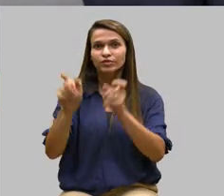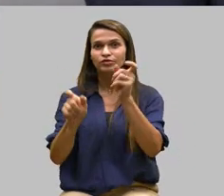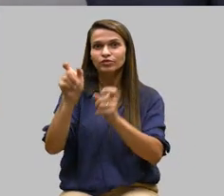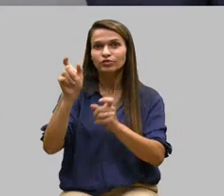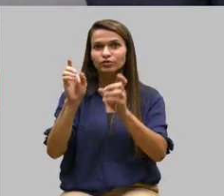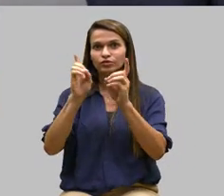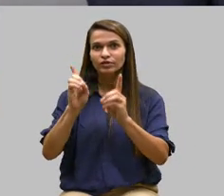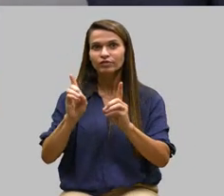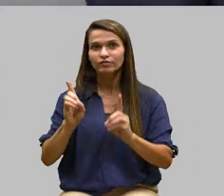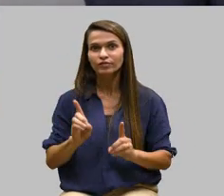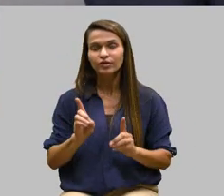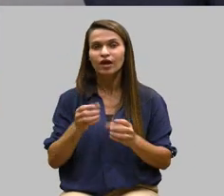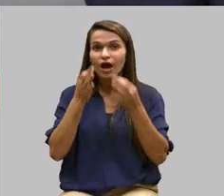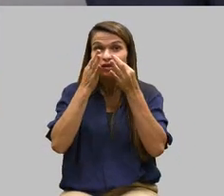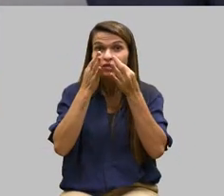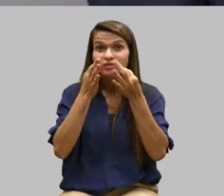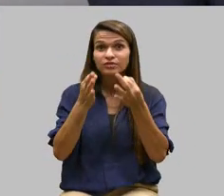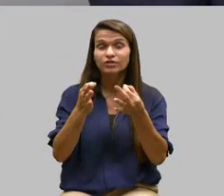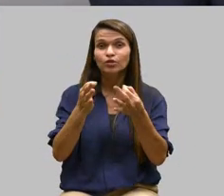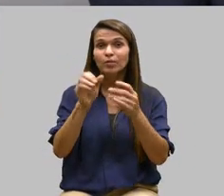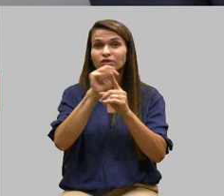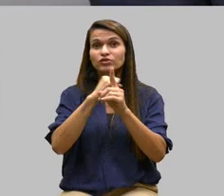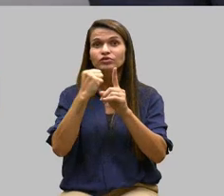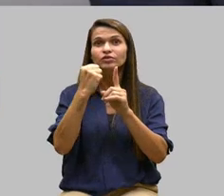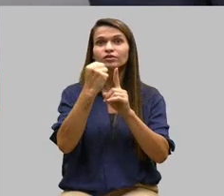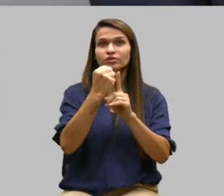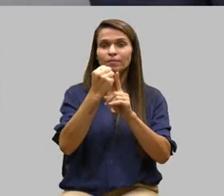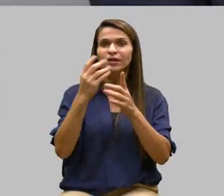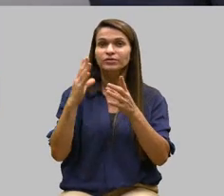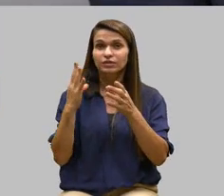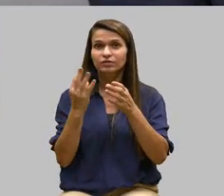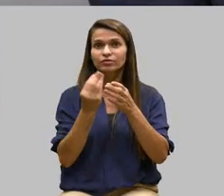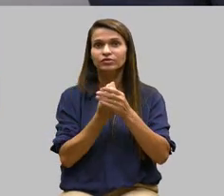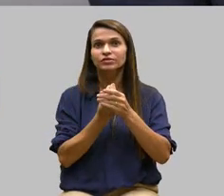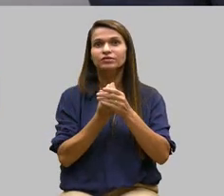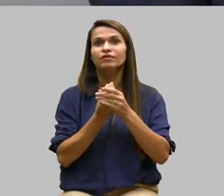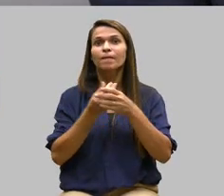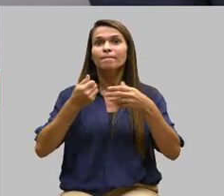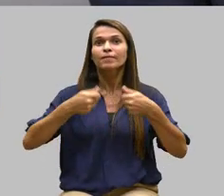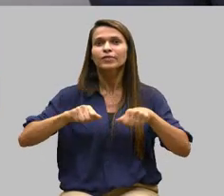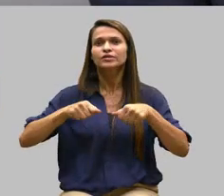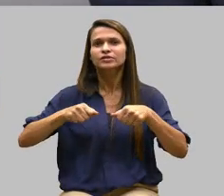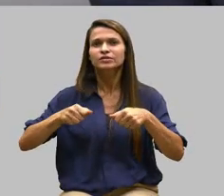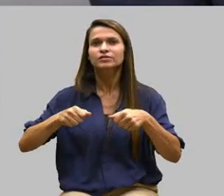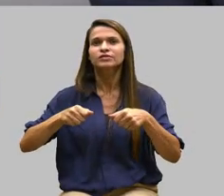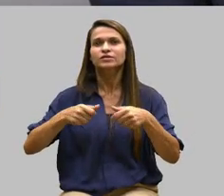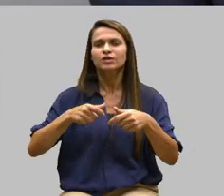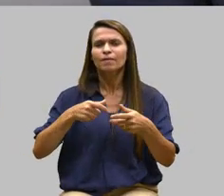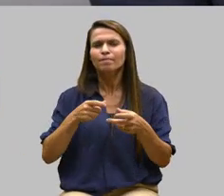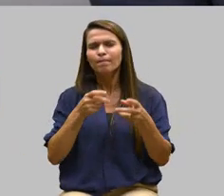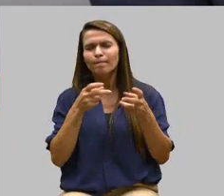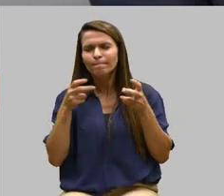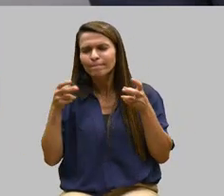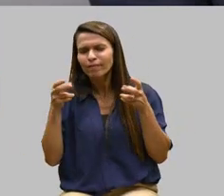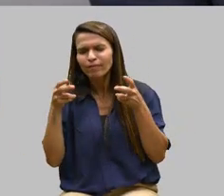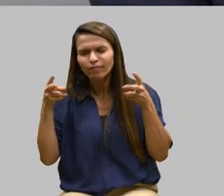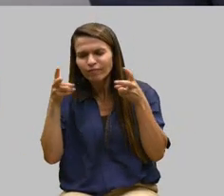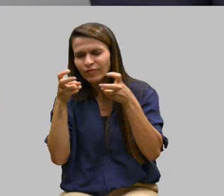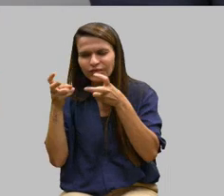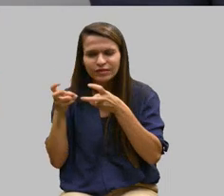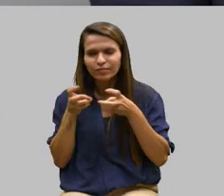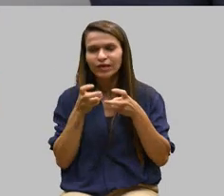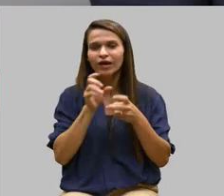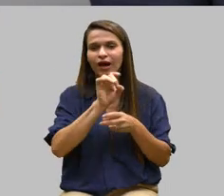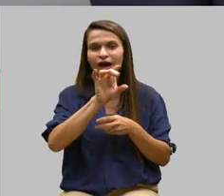deficiência atentos que uma sociedade para ser inclusiva ela tem que acolher todos os indivíduos respeitando suas diferenças